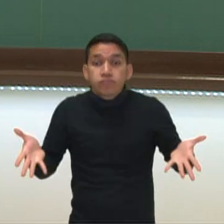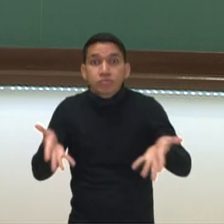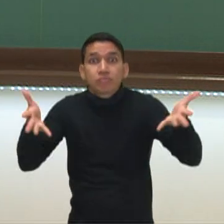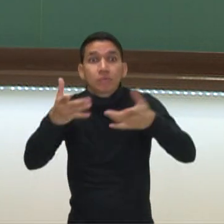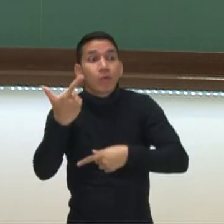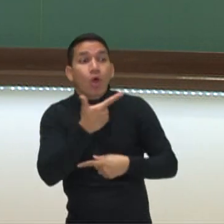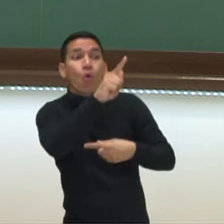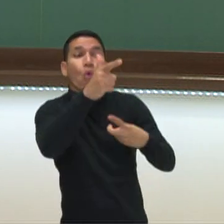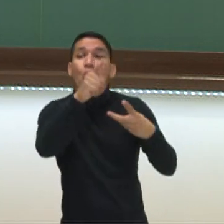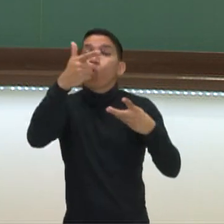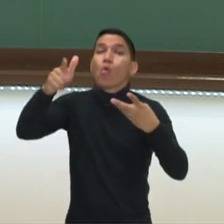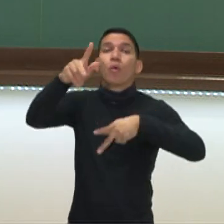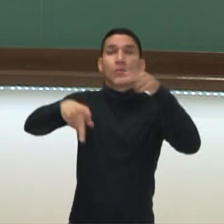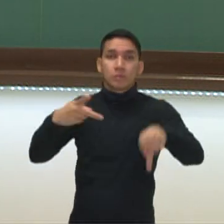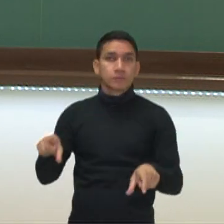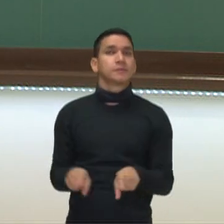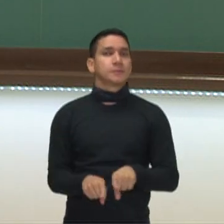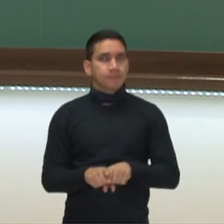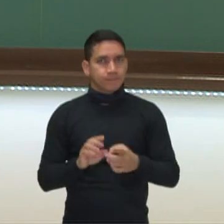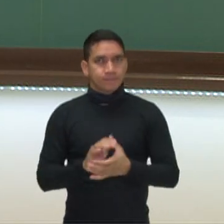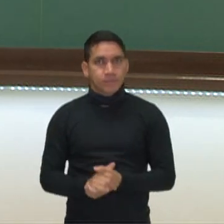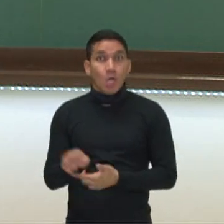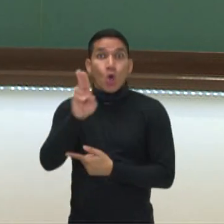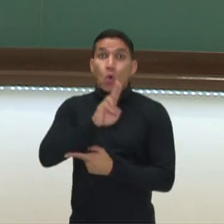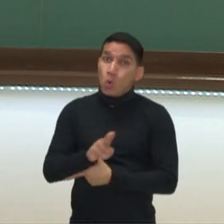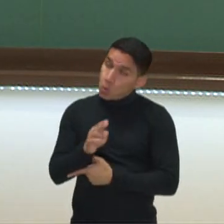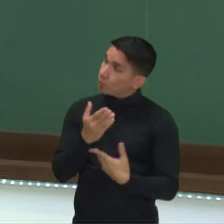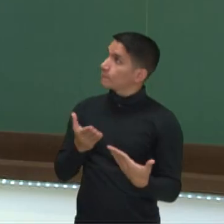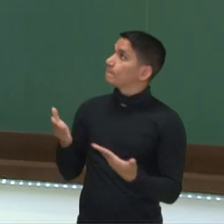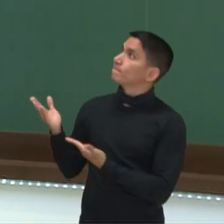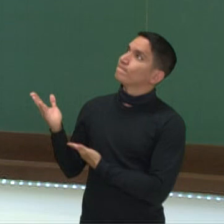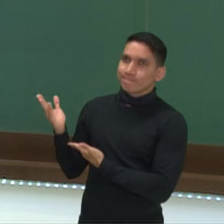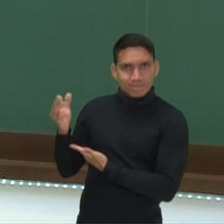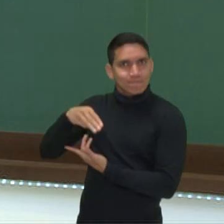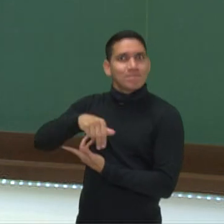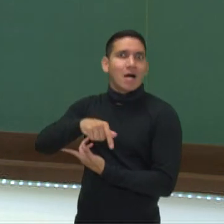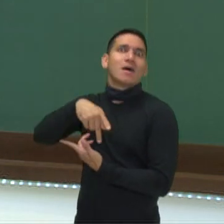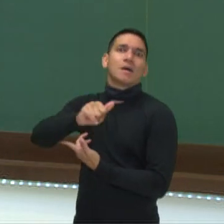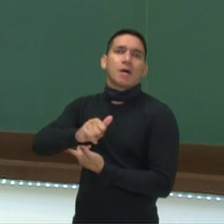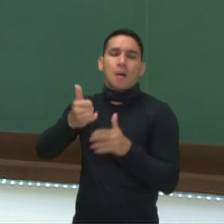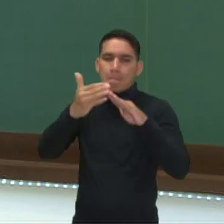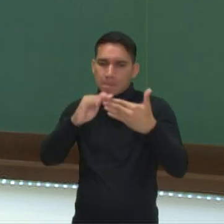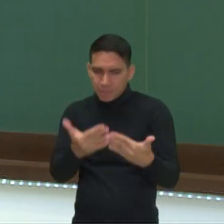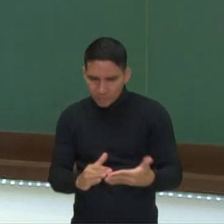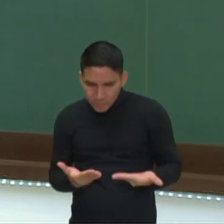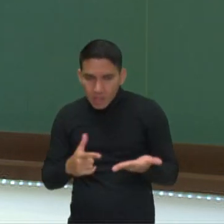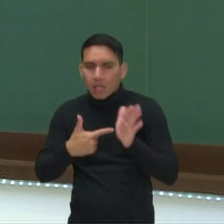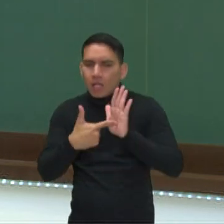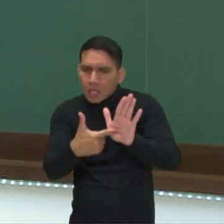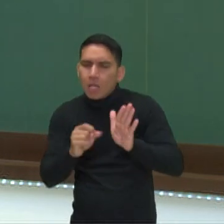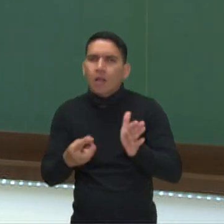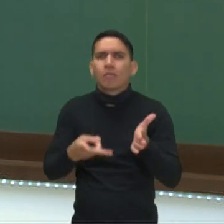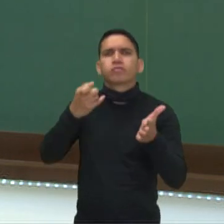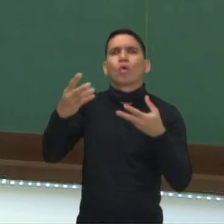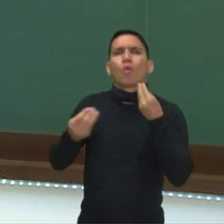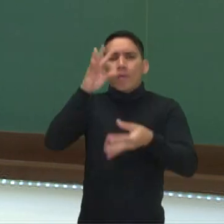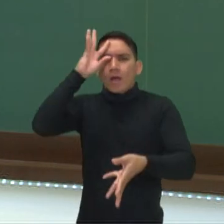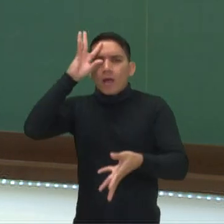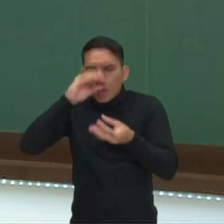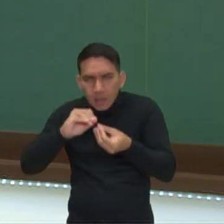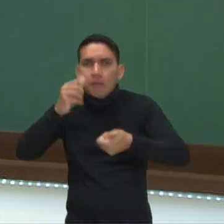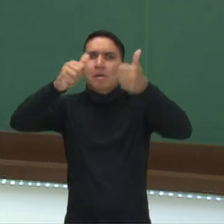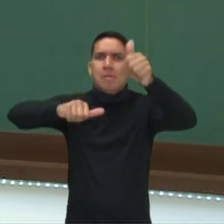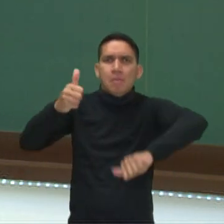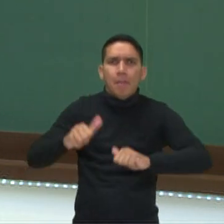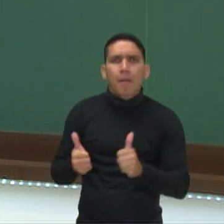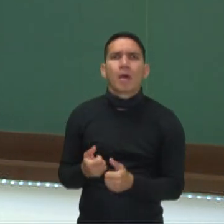as outras pessoas. O uso também de mapas é importante. Analisar, compreender os mapas